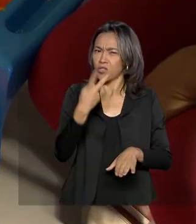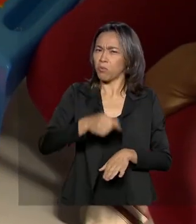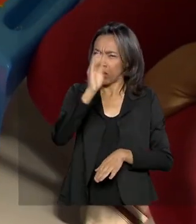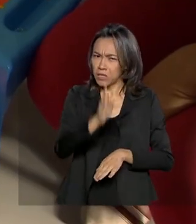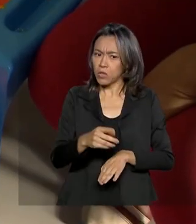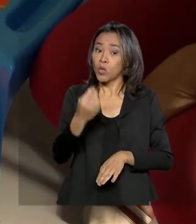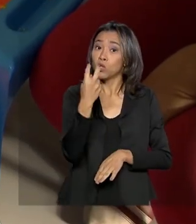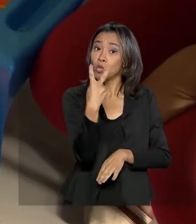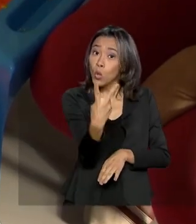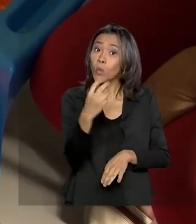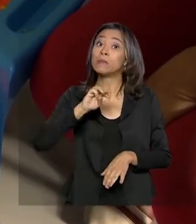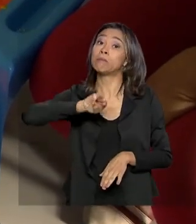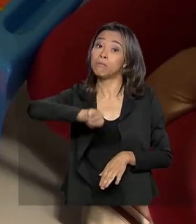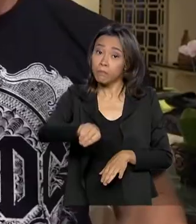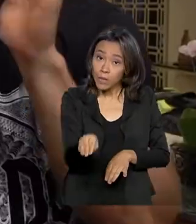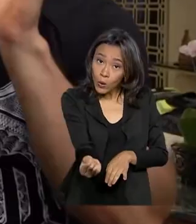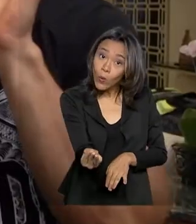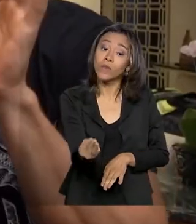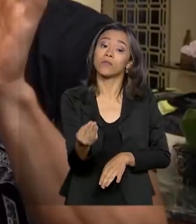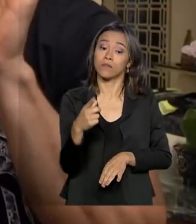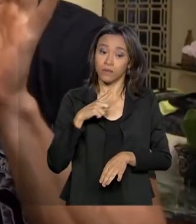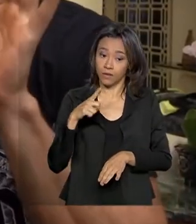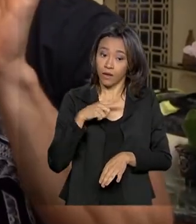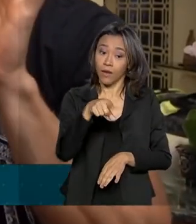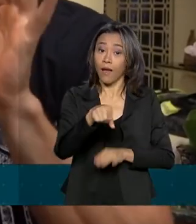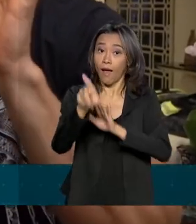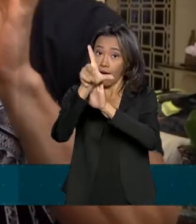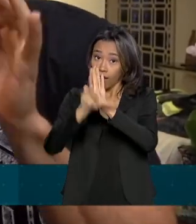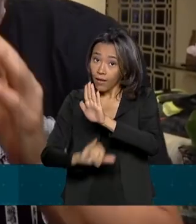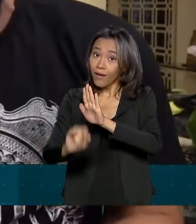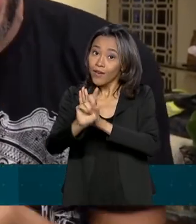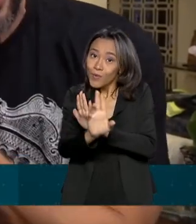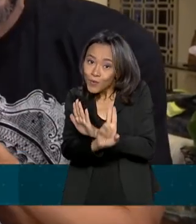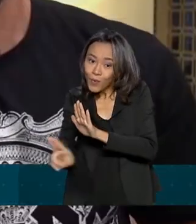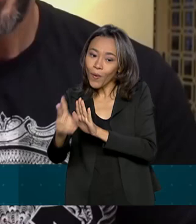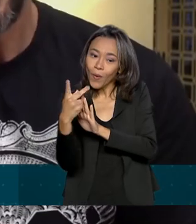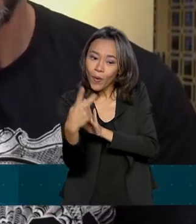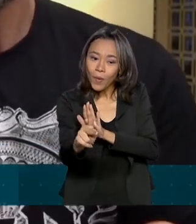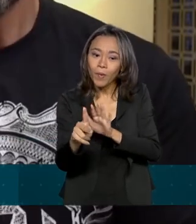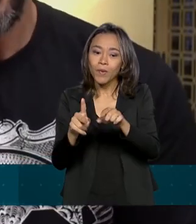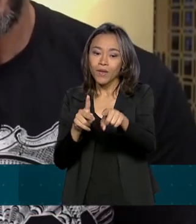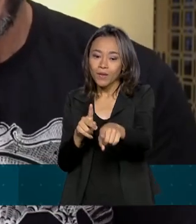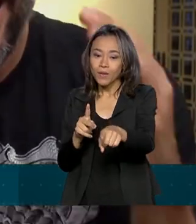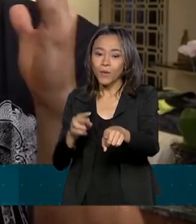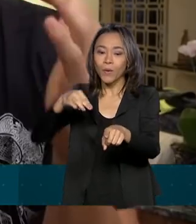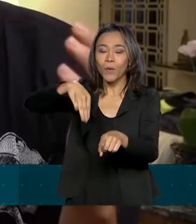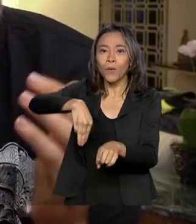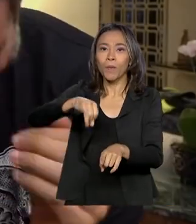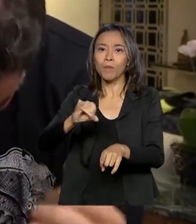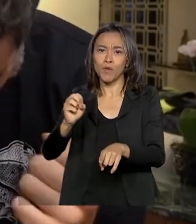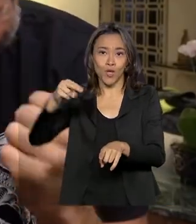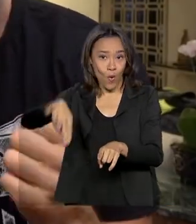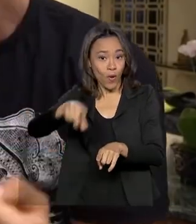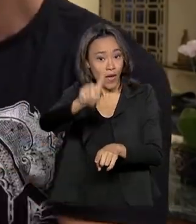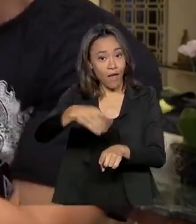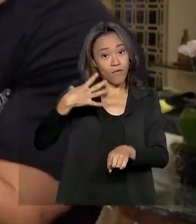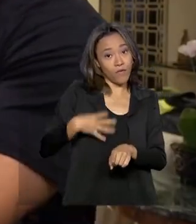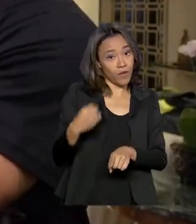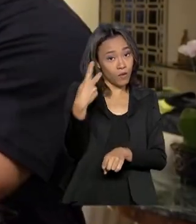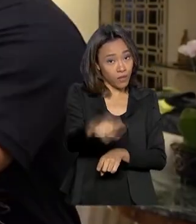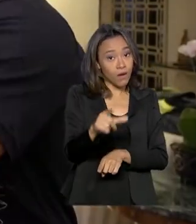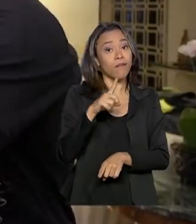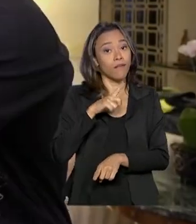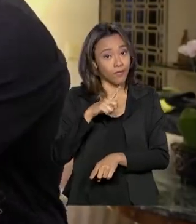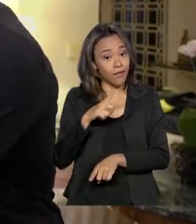de 2 milhões de autistas. A lei ganhou o nome de Romeu Mion, um portador de autismo, filho do apresentador de